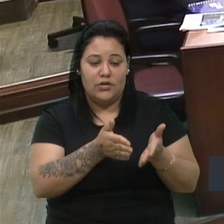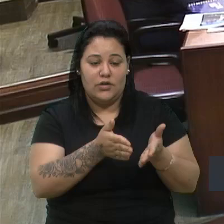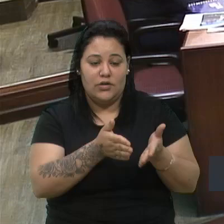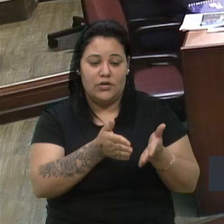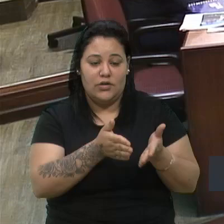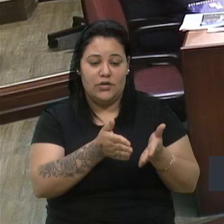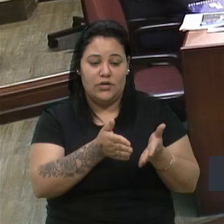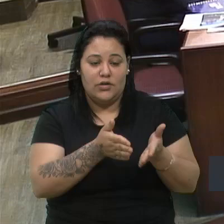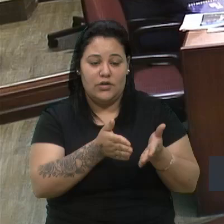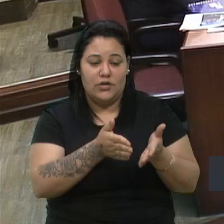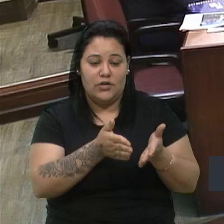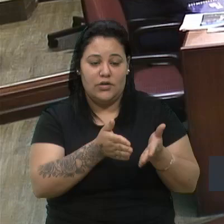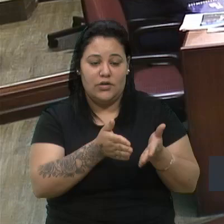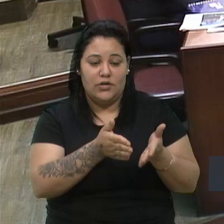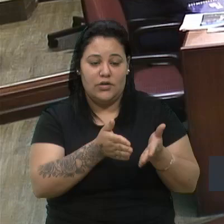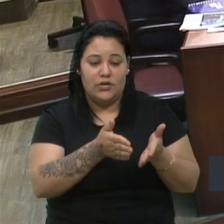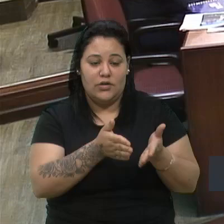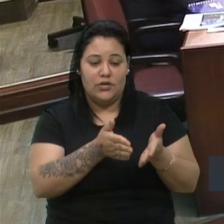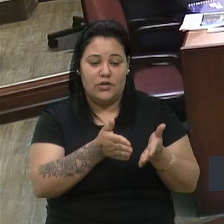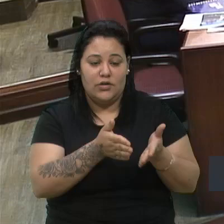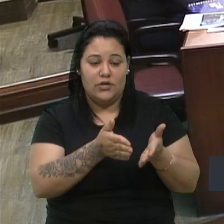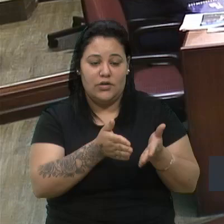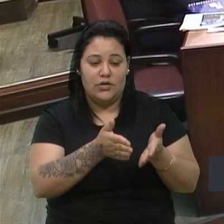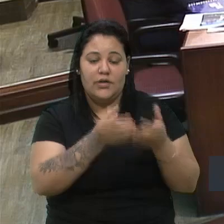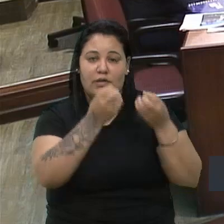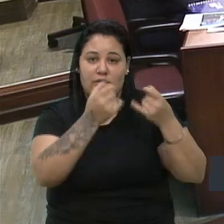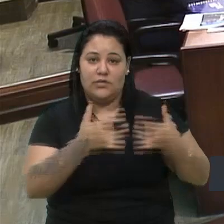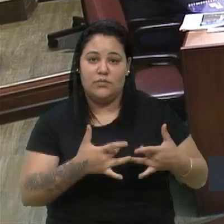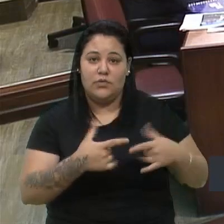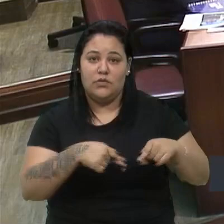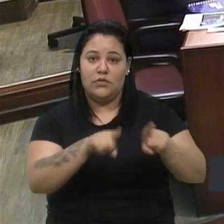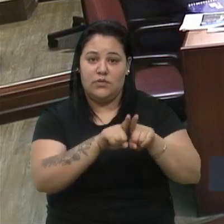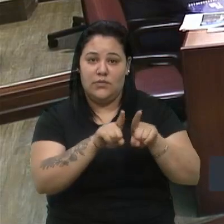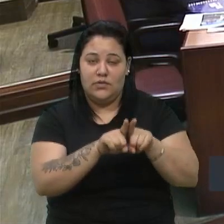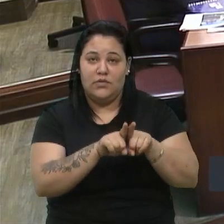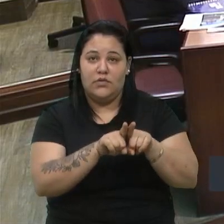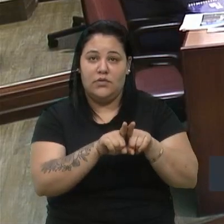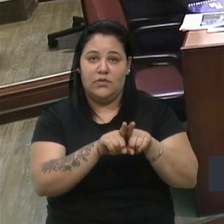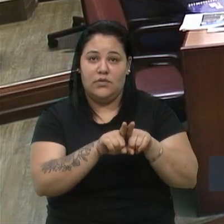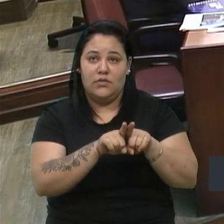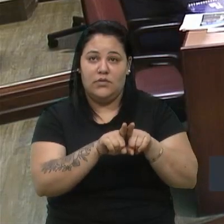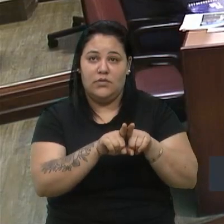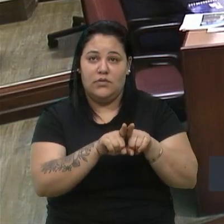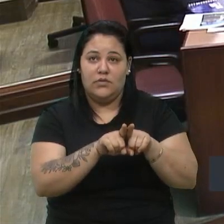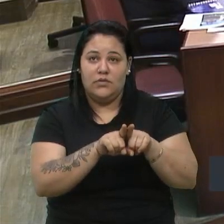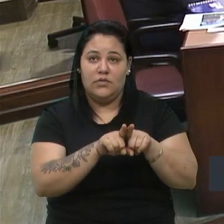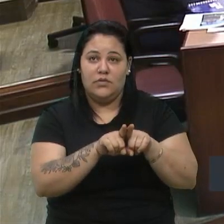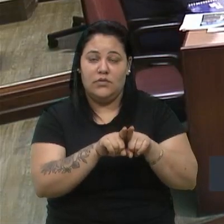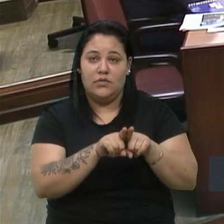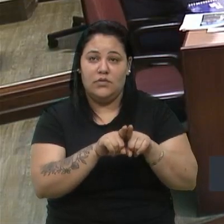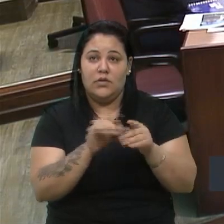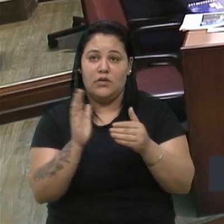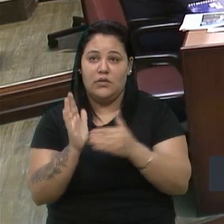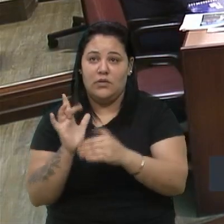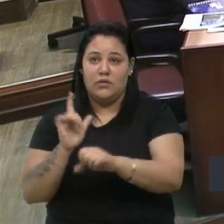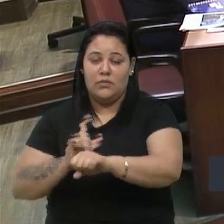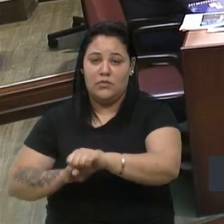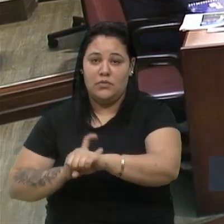A vereadora Tatiane Flício já havia conversado comigo também sobre esse projeto, e num primeiro momento